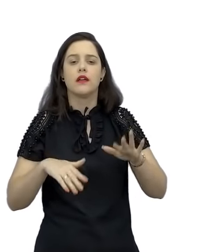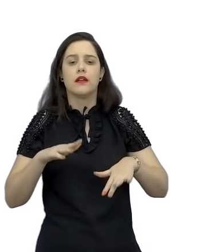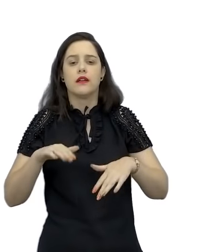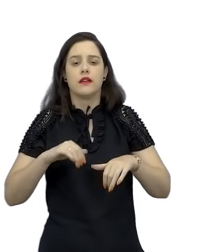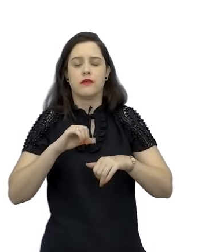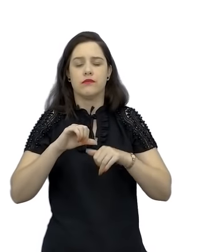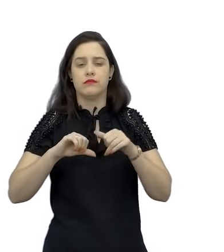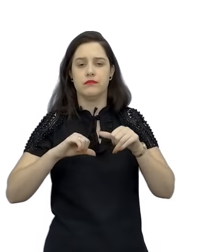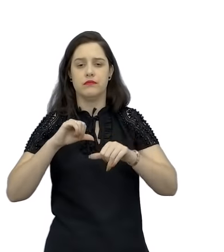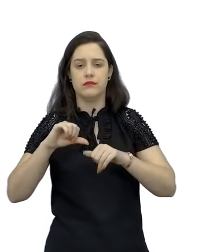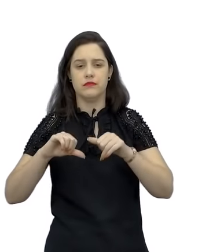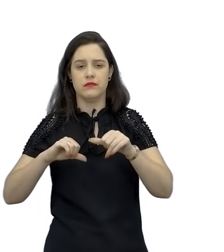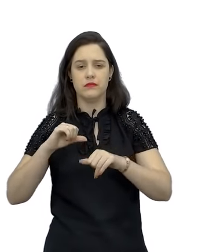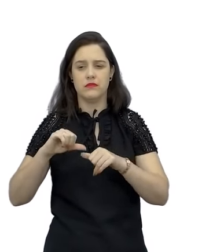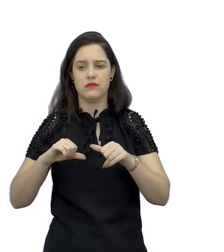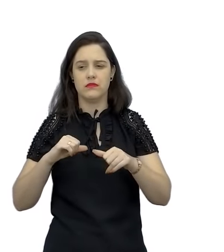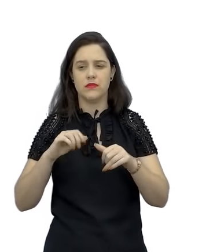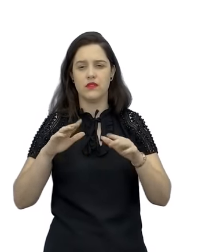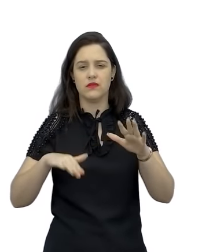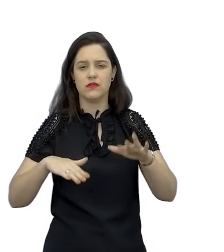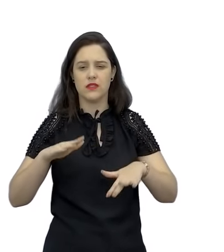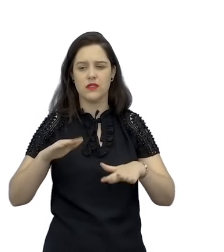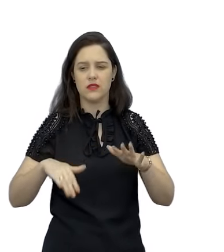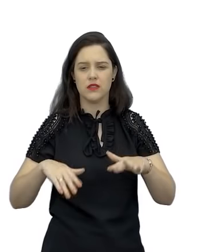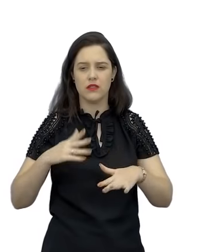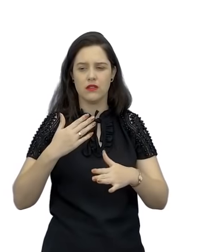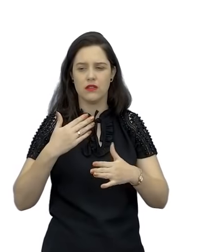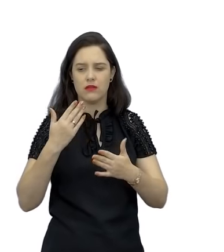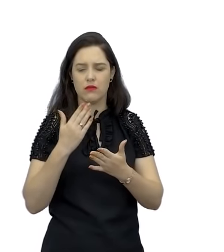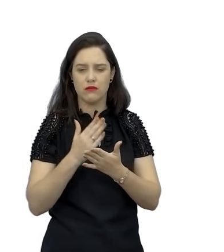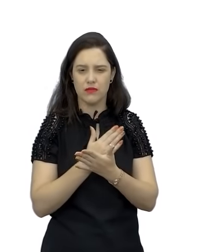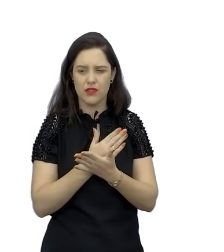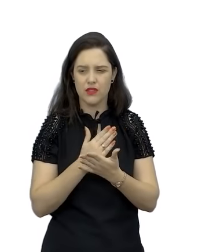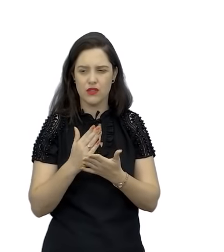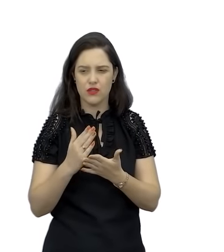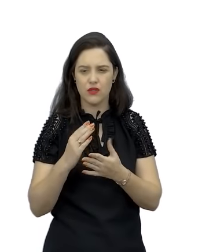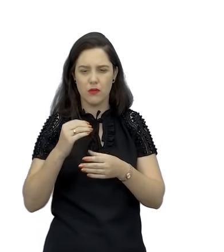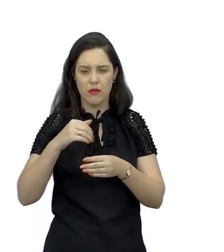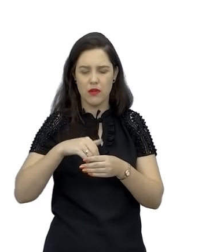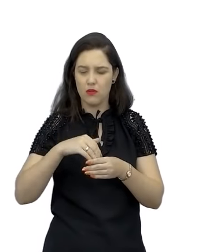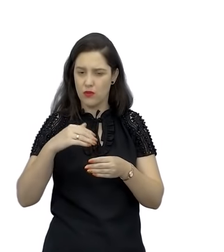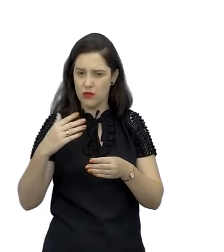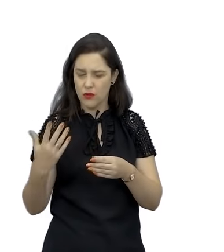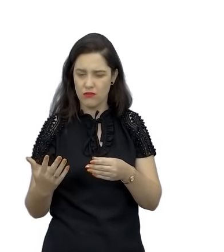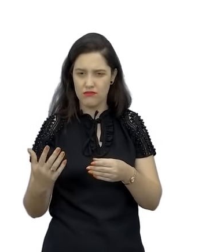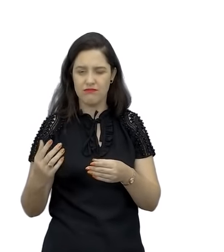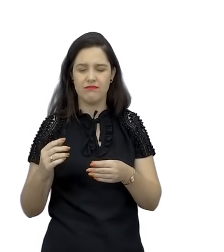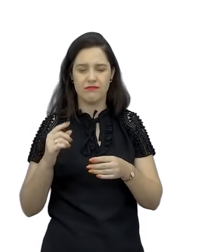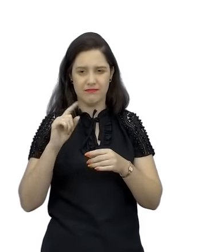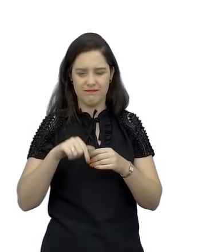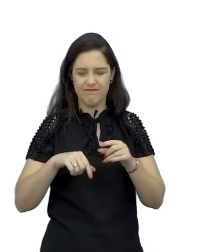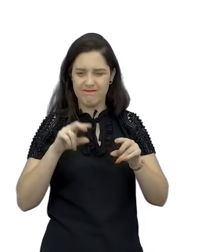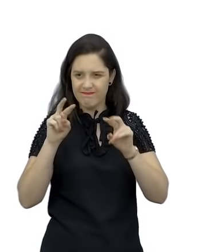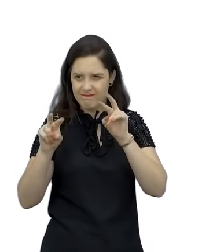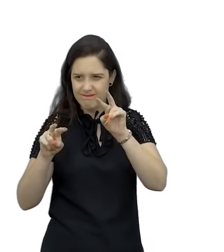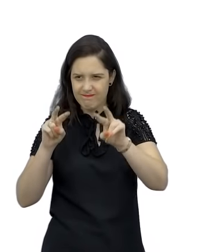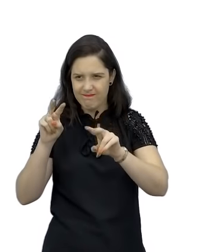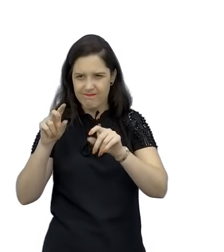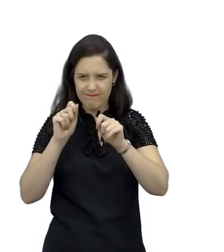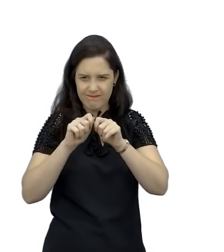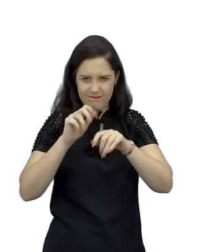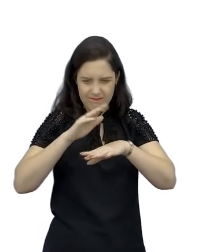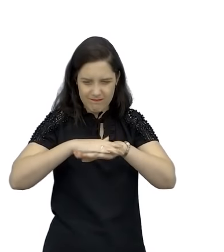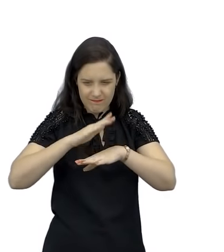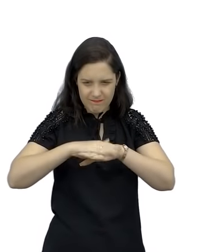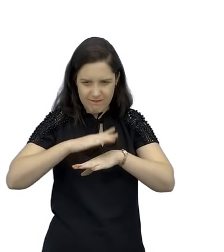estou generalizando, às vezes a gente começa pelo conteúdo para depois a gente vir fazer, para